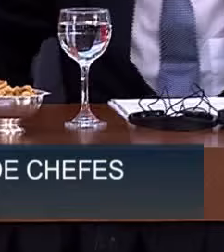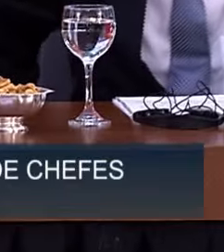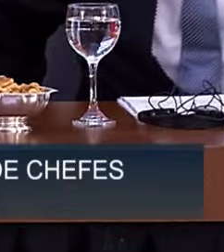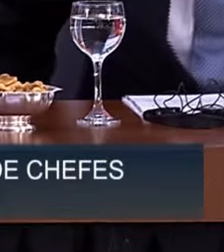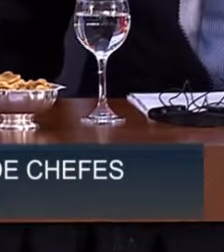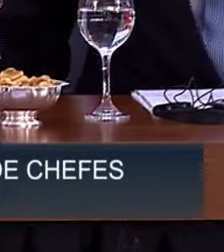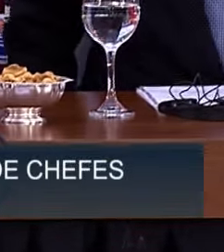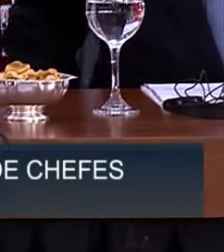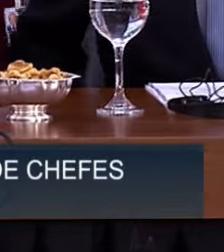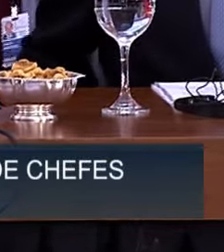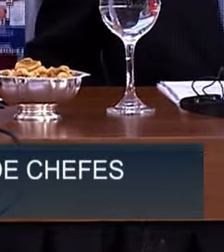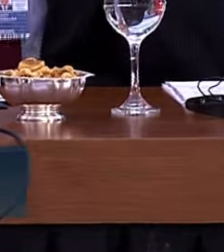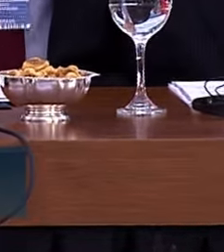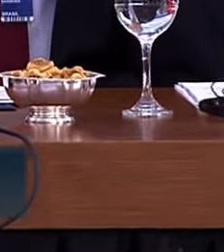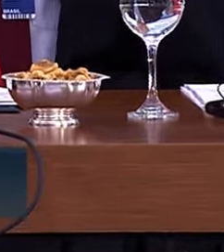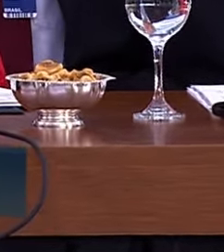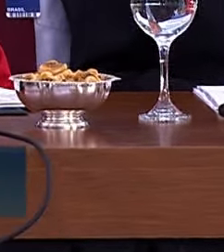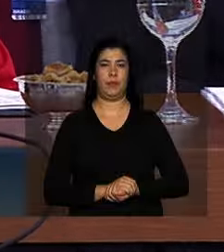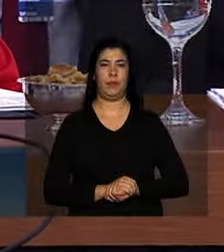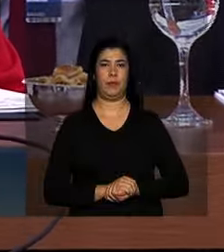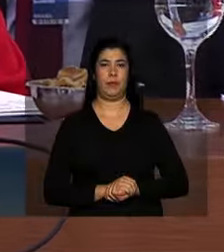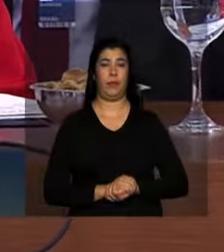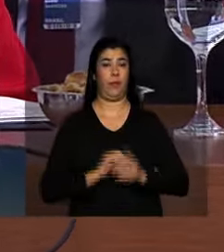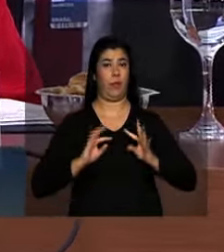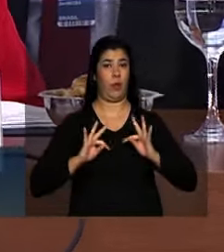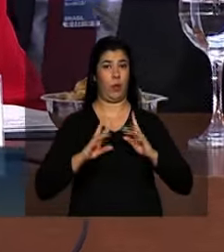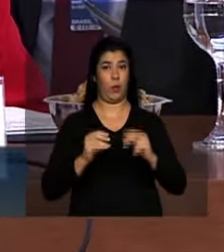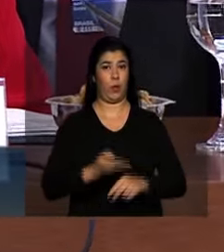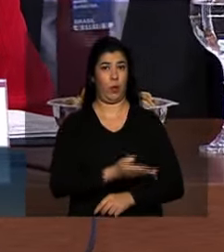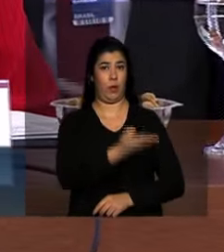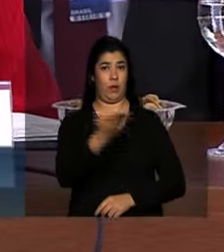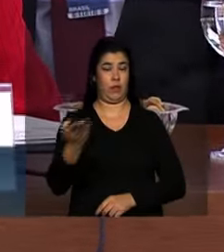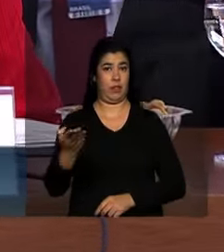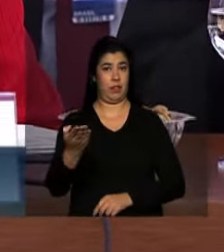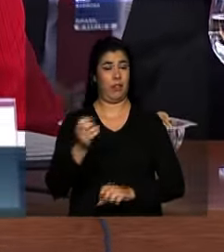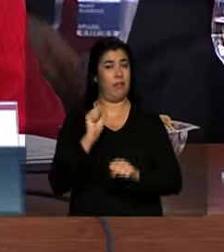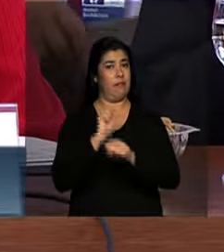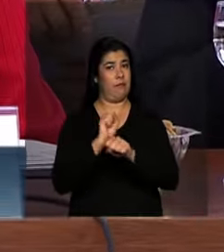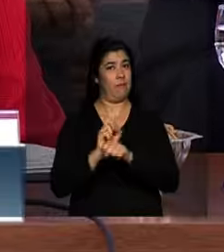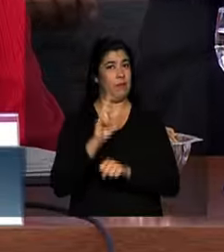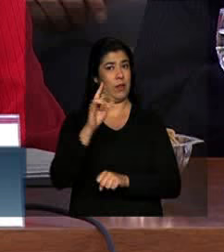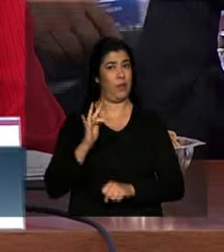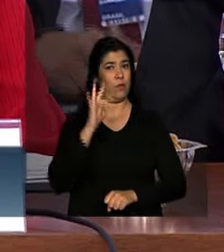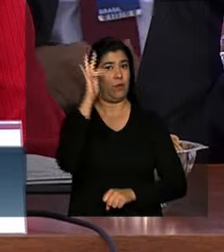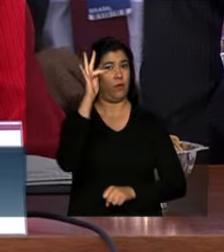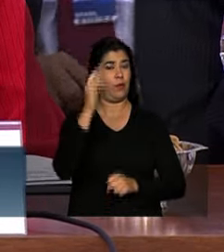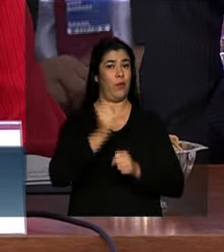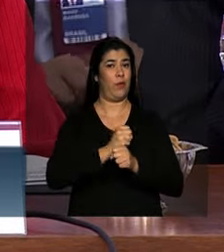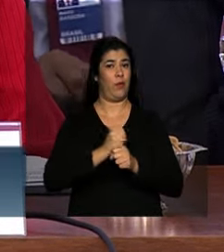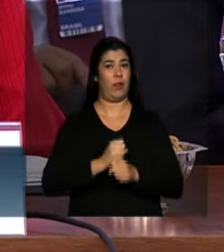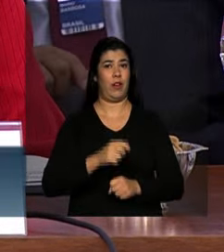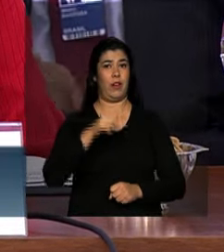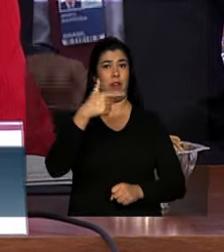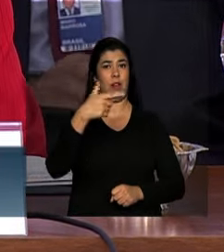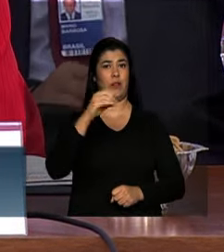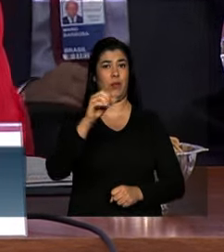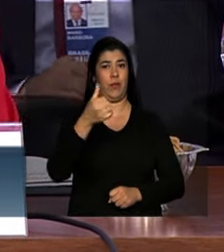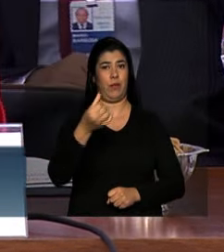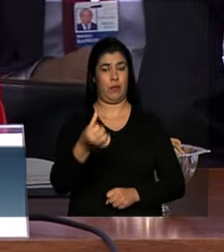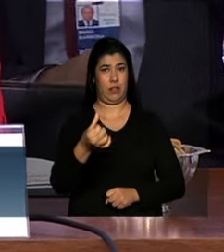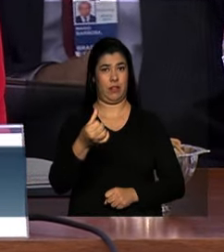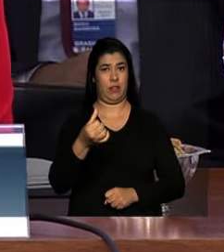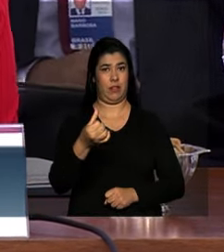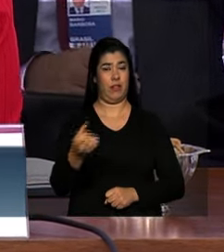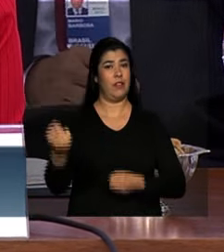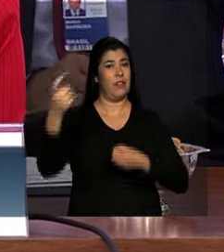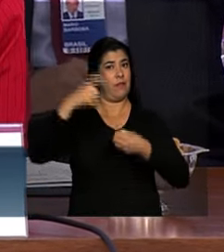A todos vocês, espero recebê-los em 2016 para os Jogos Olímpicos, que se